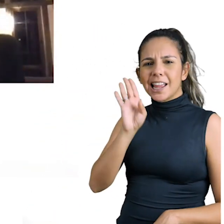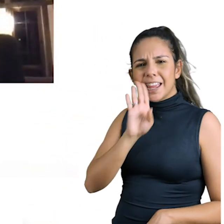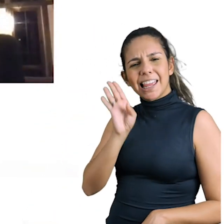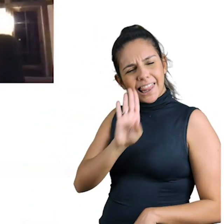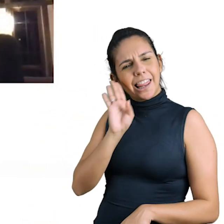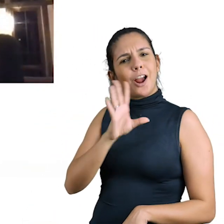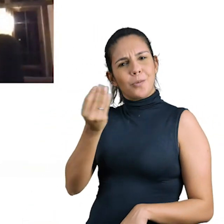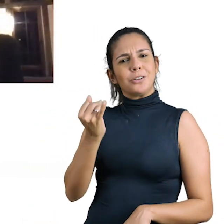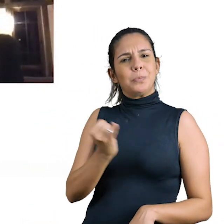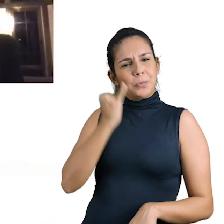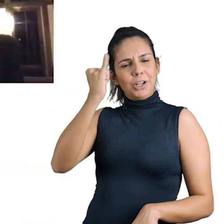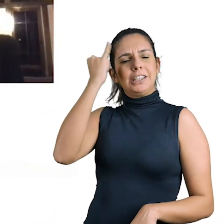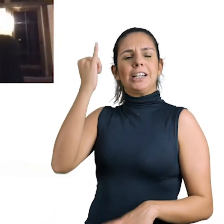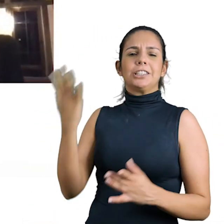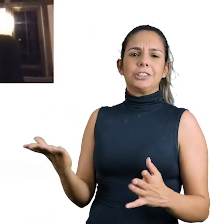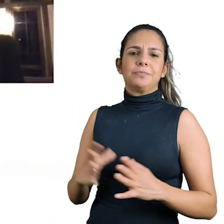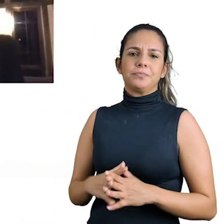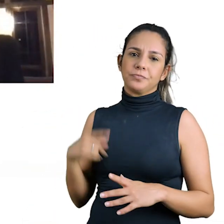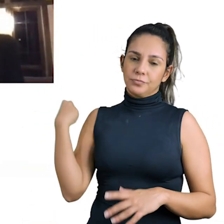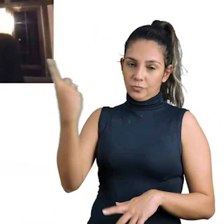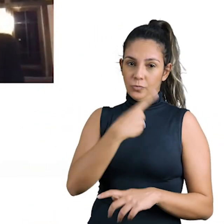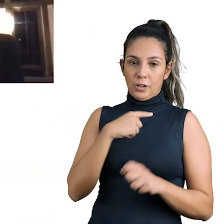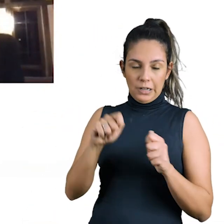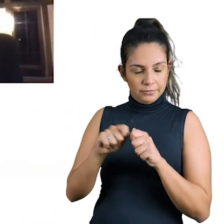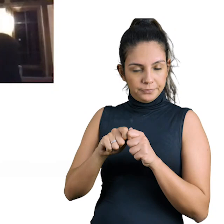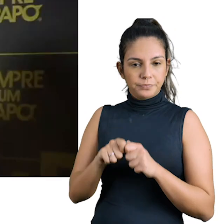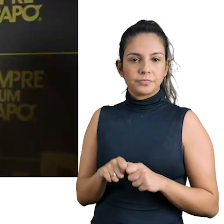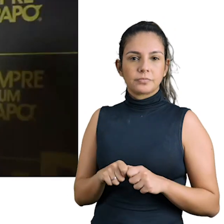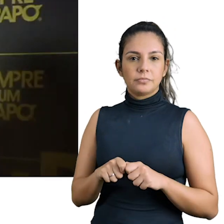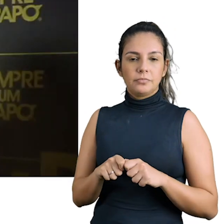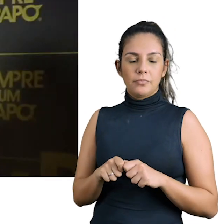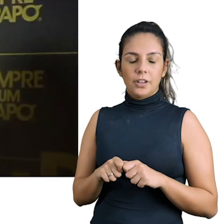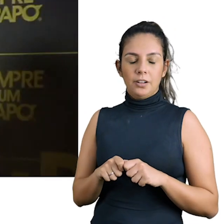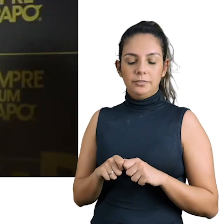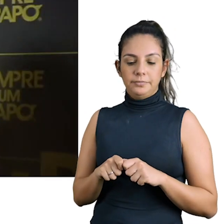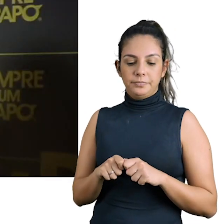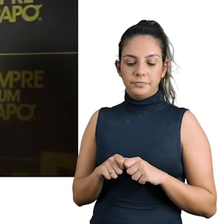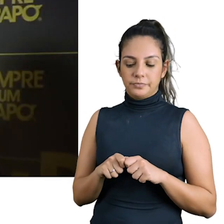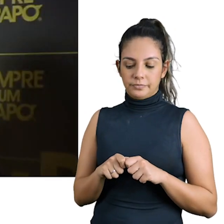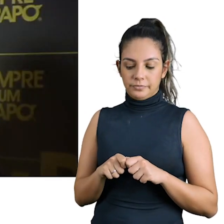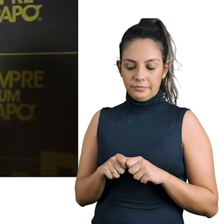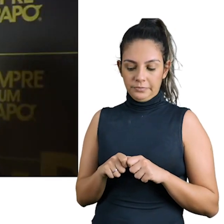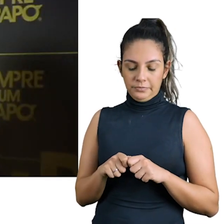muito importante isso, porque nós estamos fazendo uma